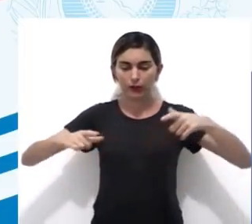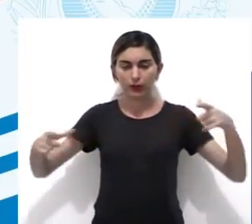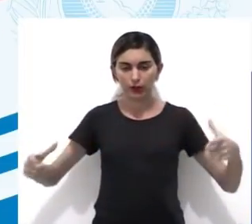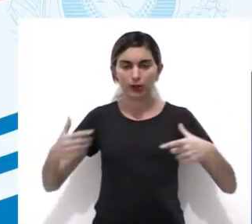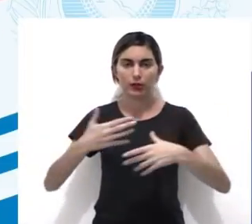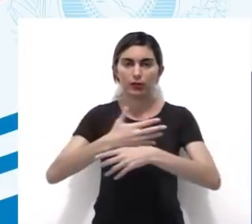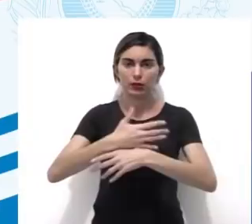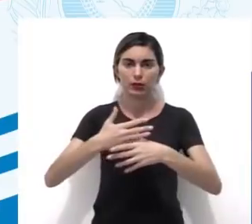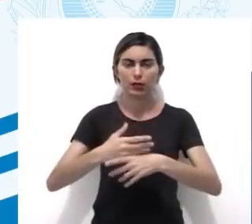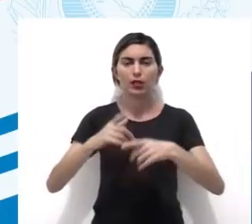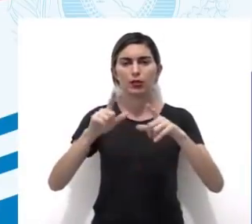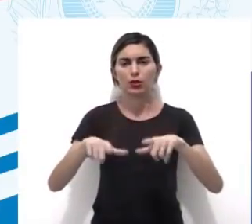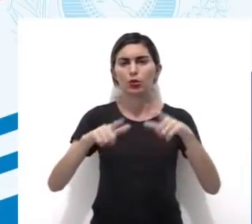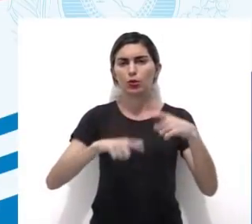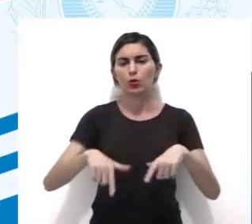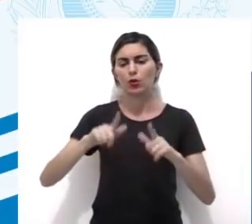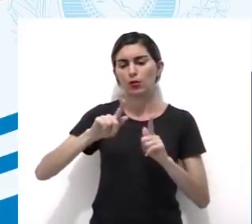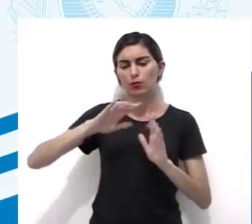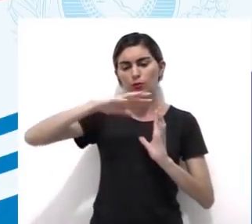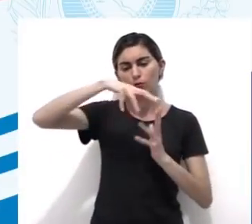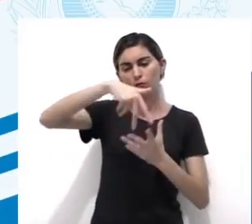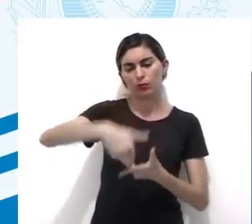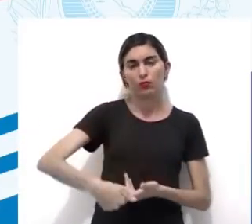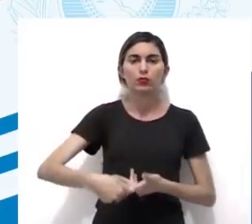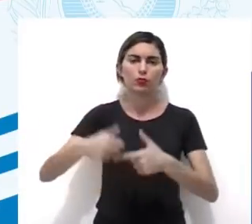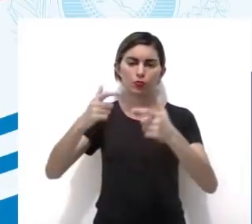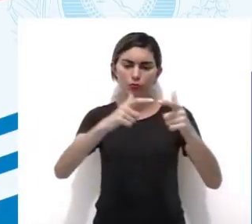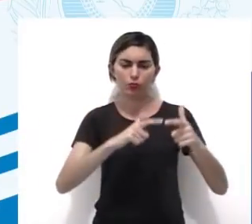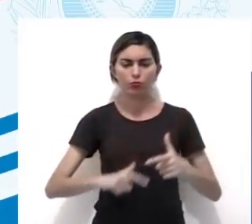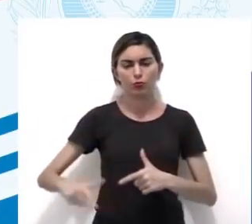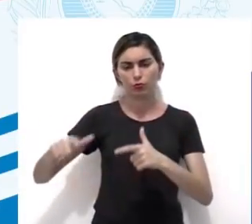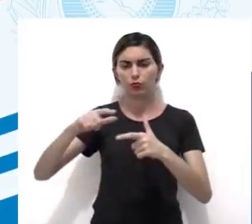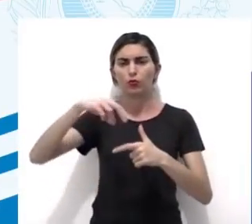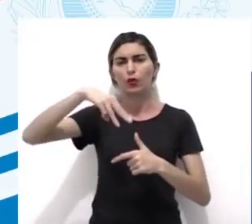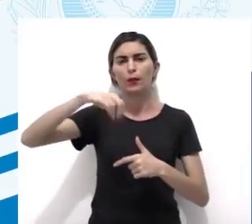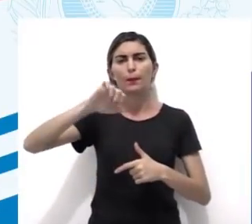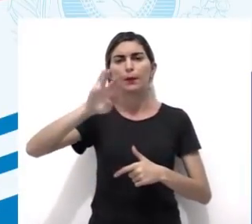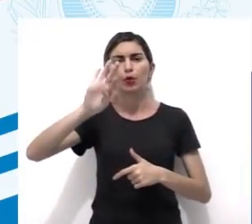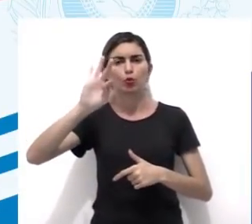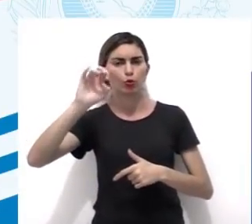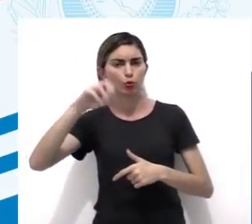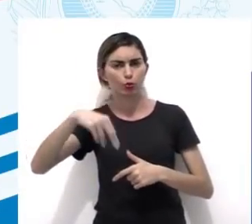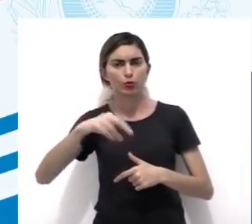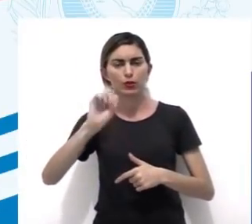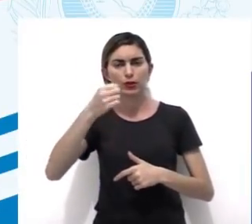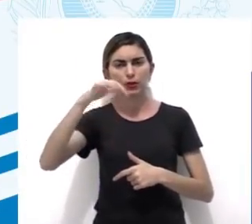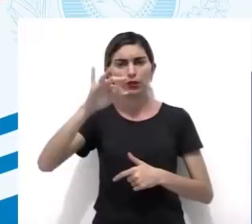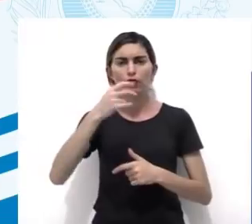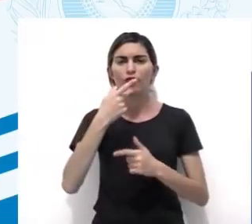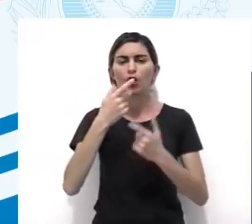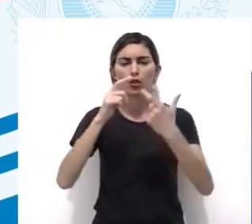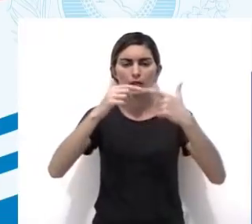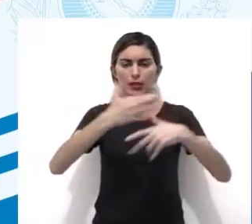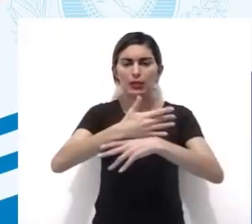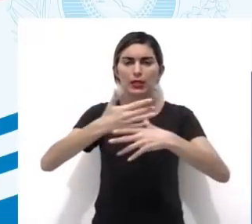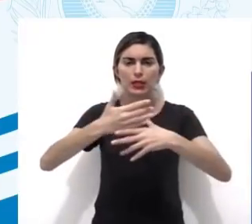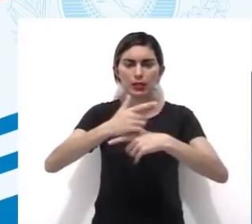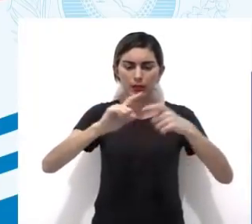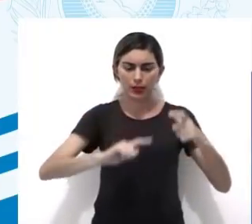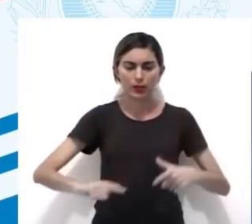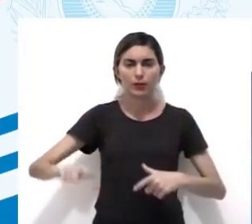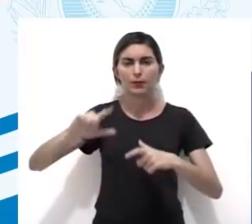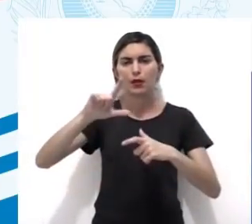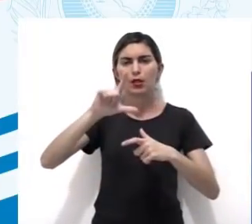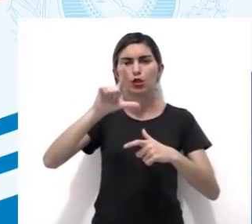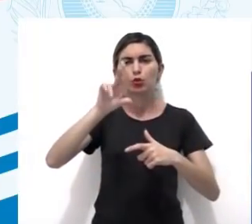elas são justamente os espaços da globalização. São os espaços que Milton Santos chamava de espaços luminosos. Espaços onde a tecnologia e